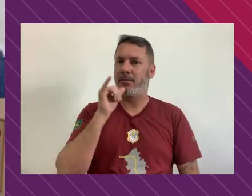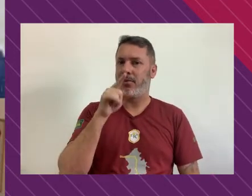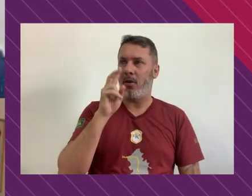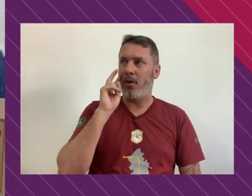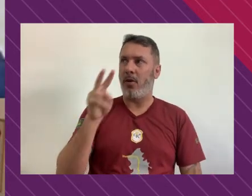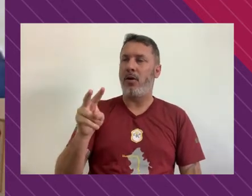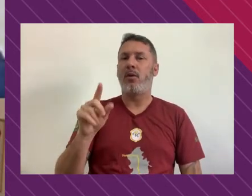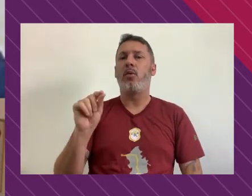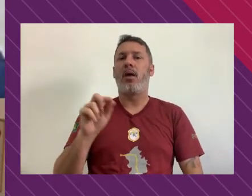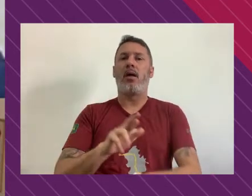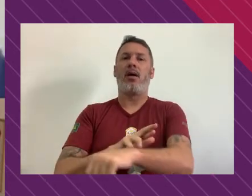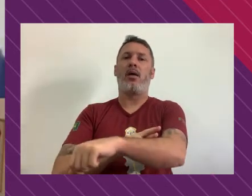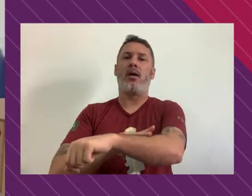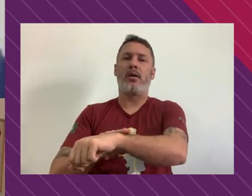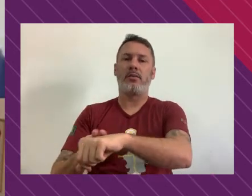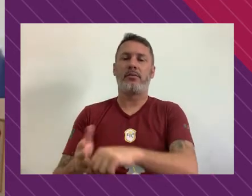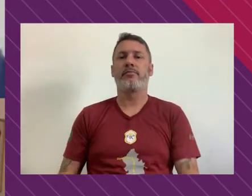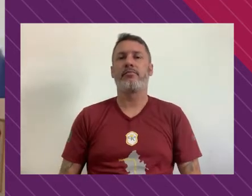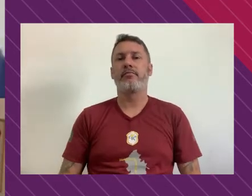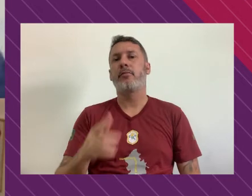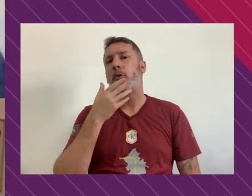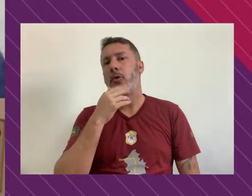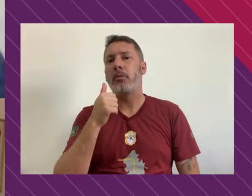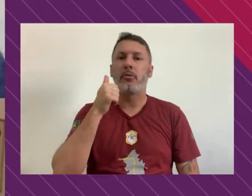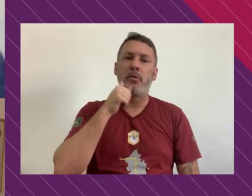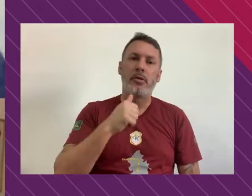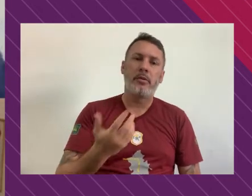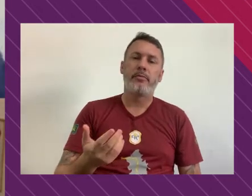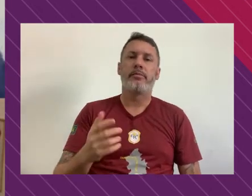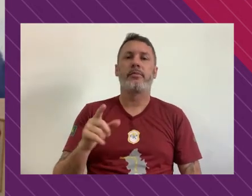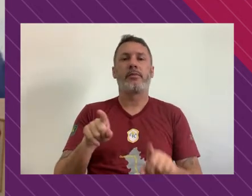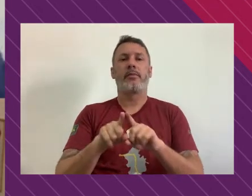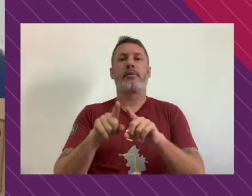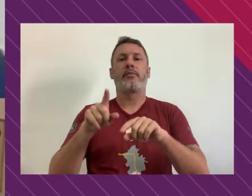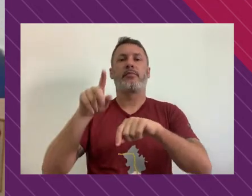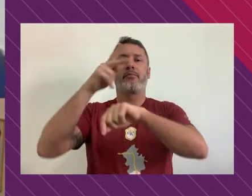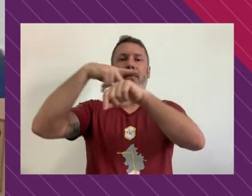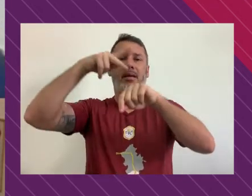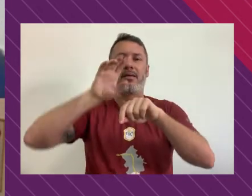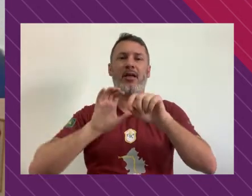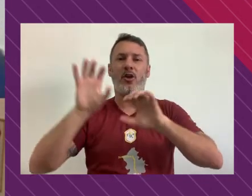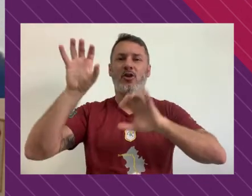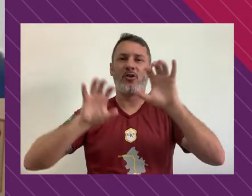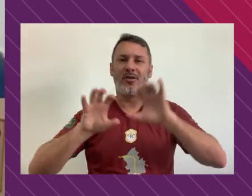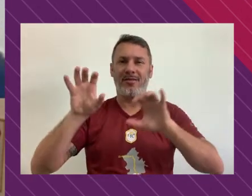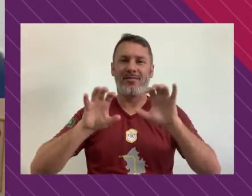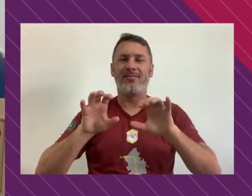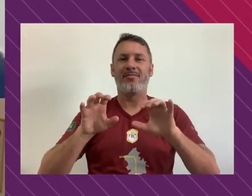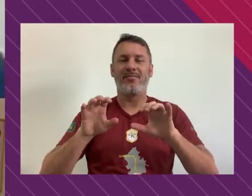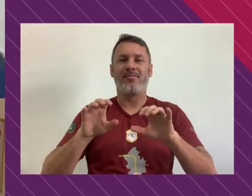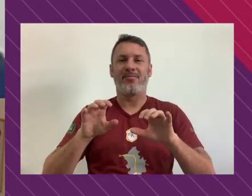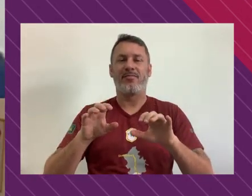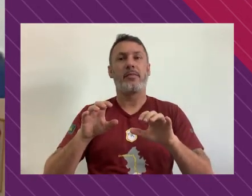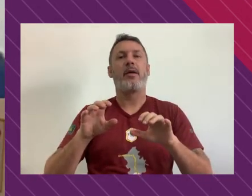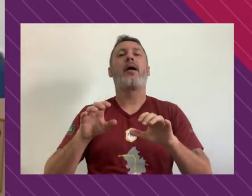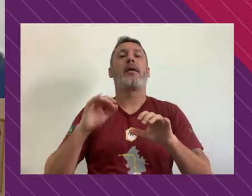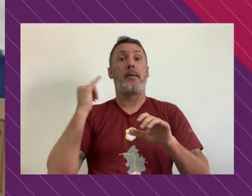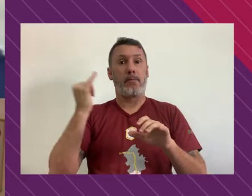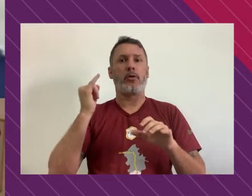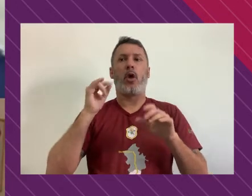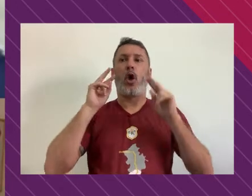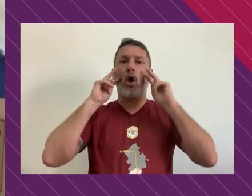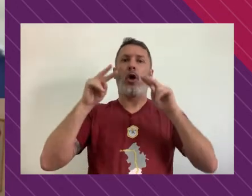um excelente salário, milionária, ela não é, certo? Quem ganha R$27.000 não tem 3 carros na garagem,